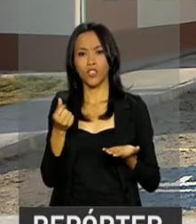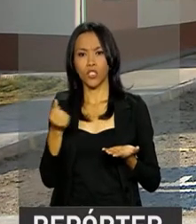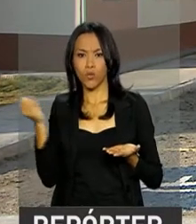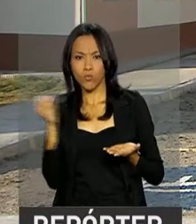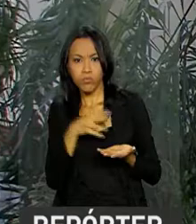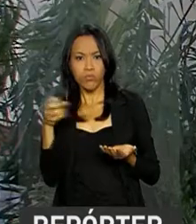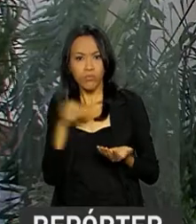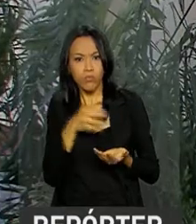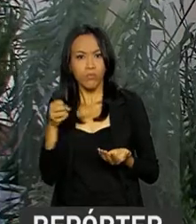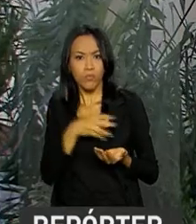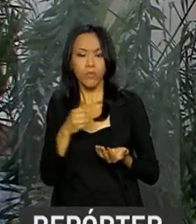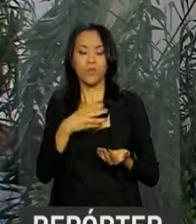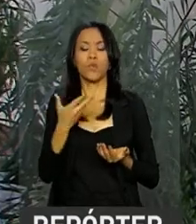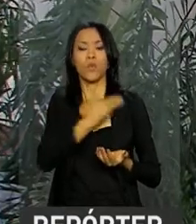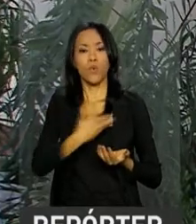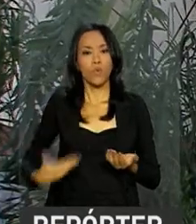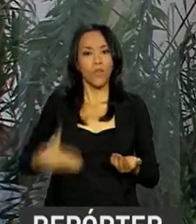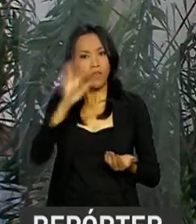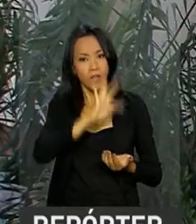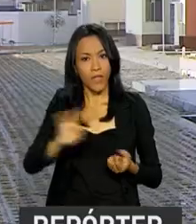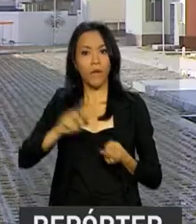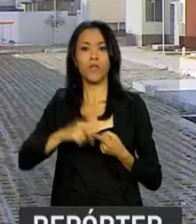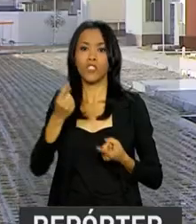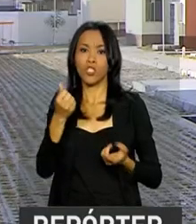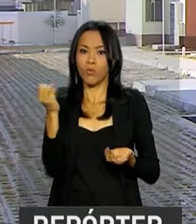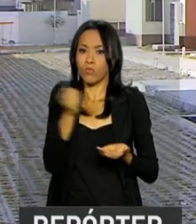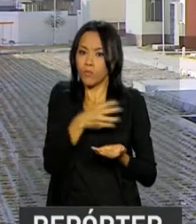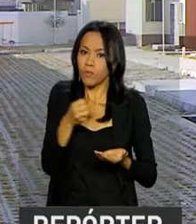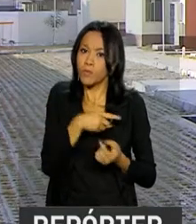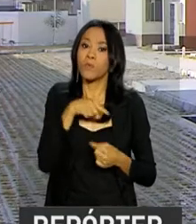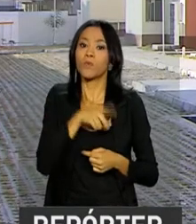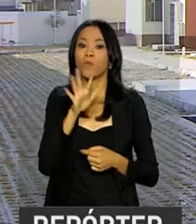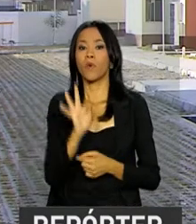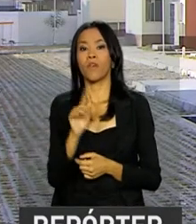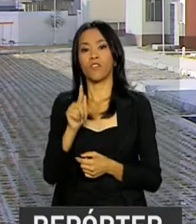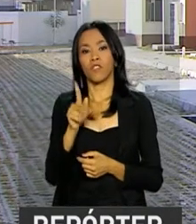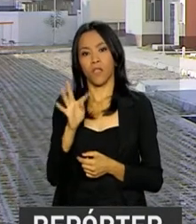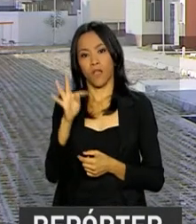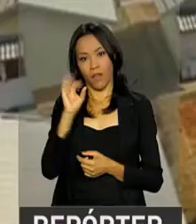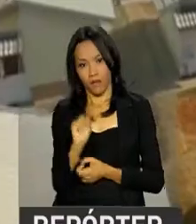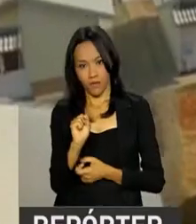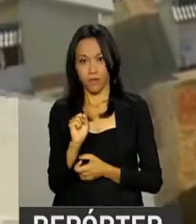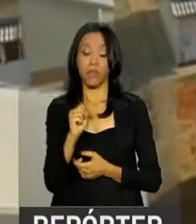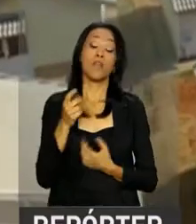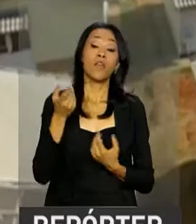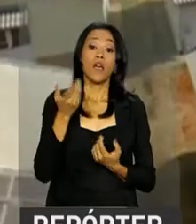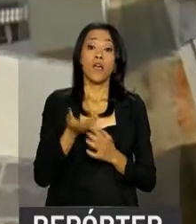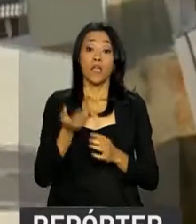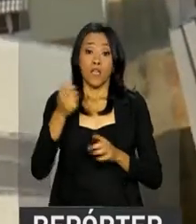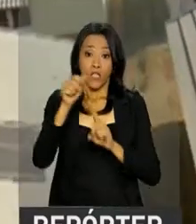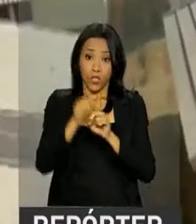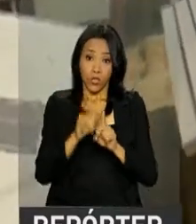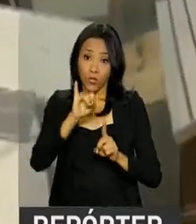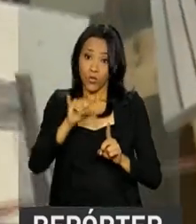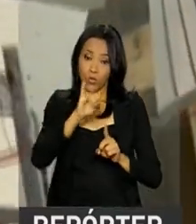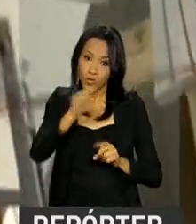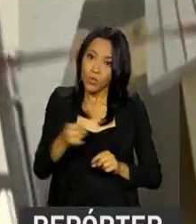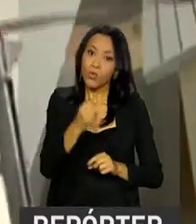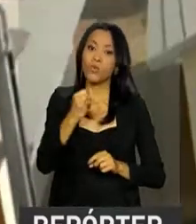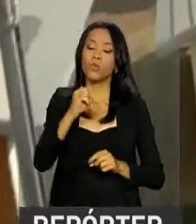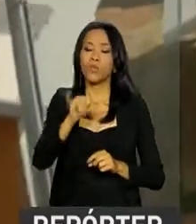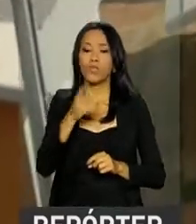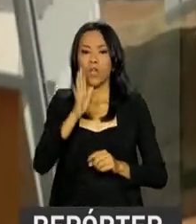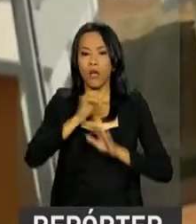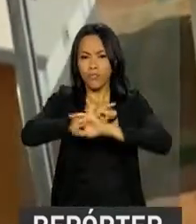geral da união e de empréstimos do fgts somadas as contratações anunciadas em julho os investimentos chegam a 6